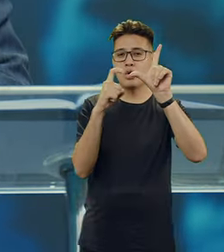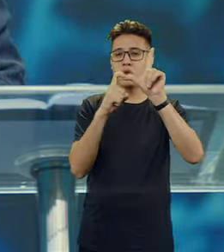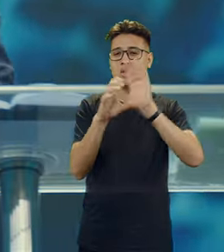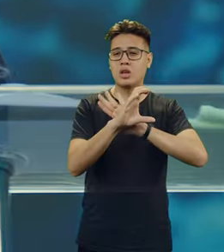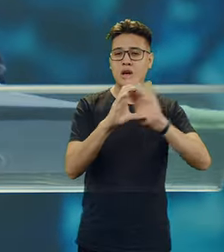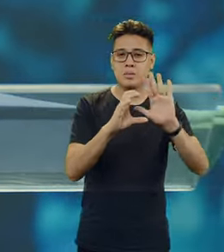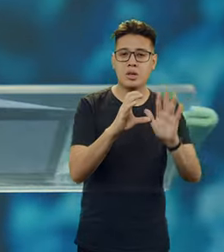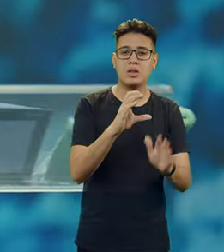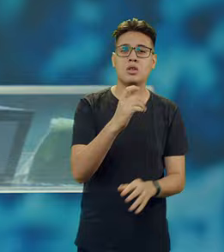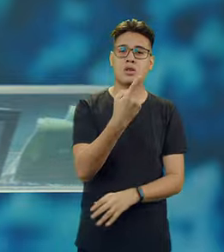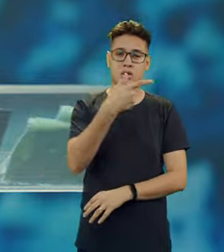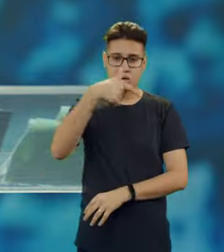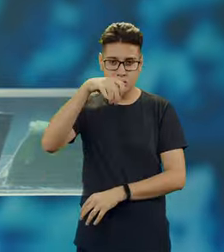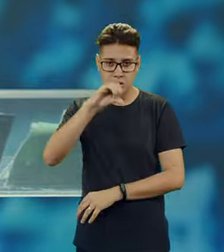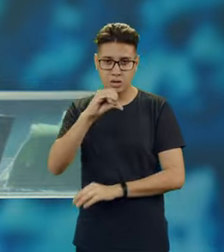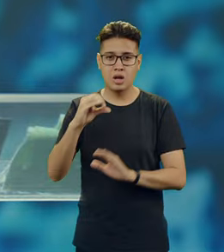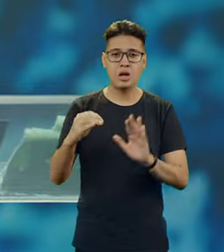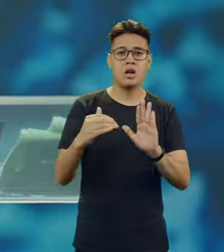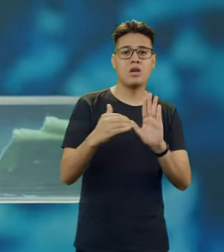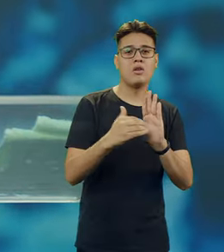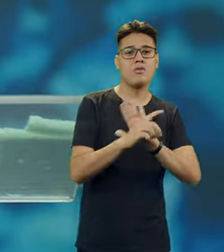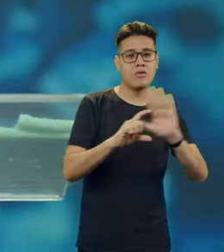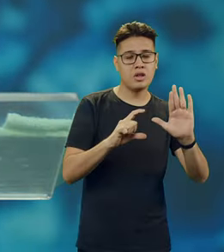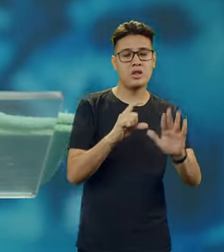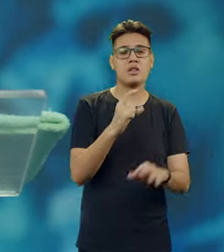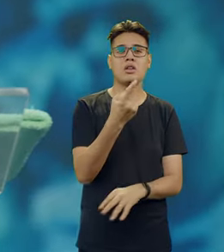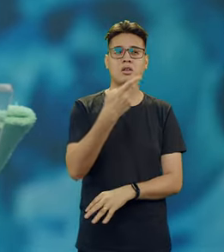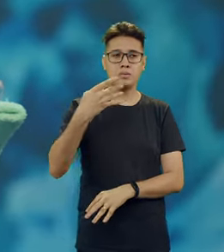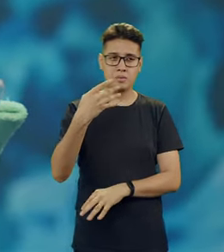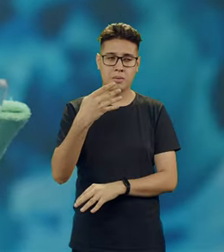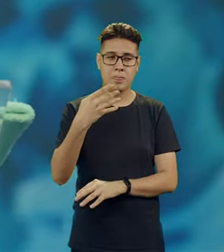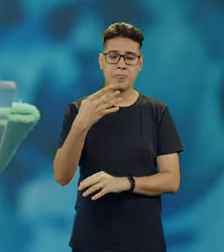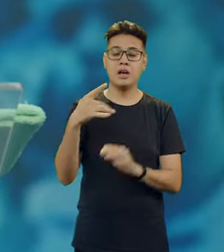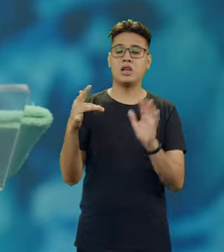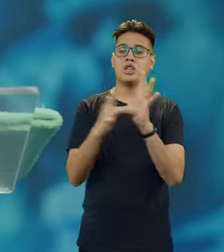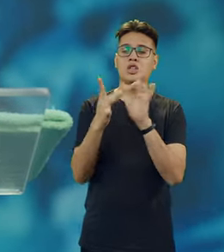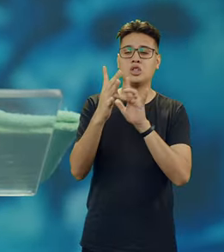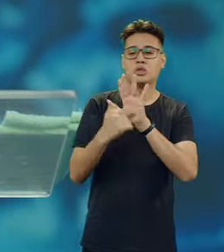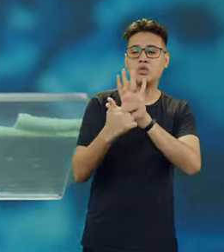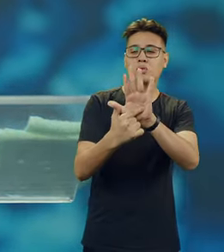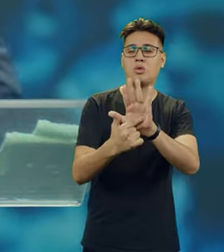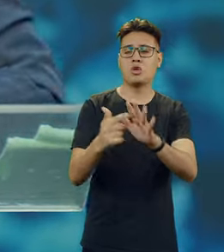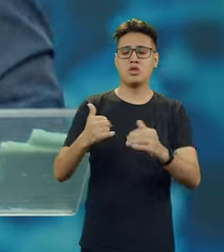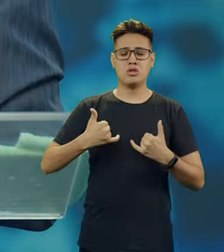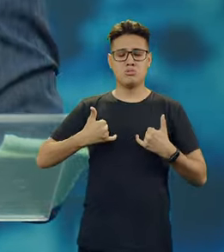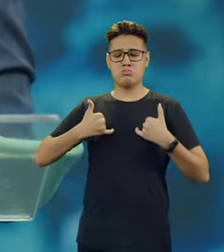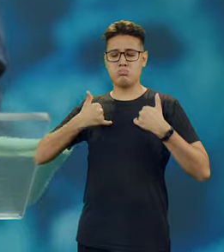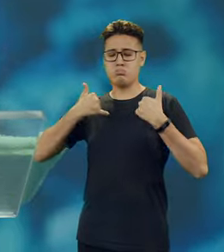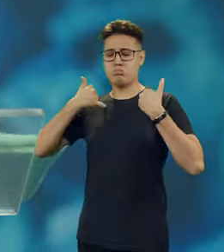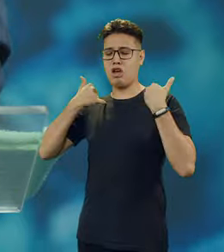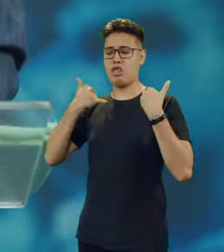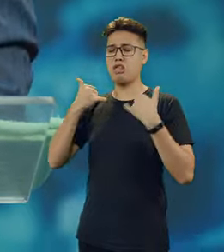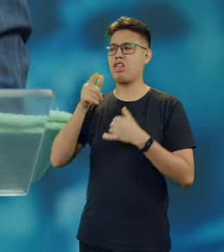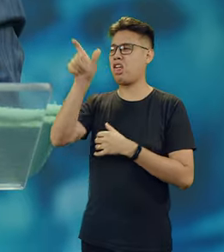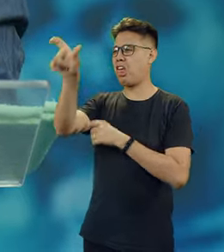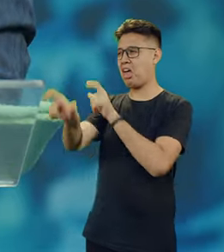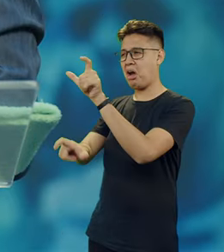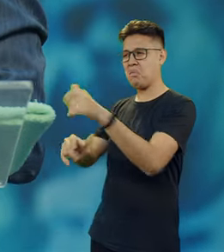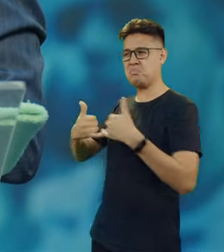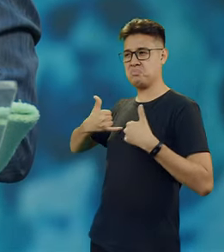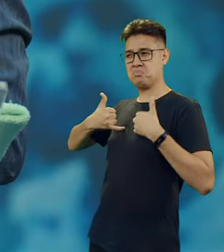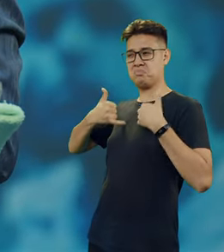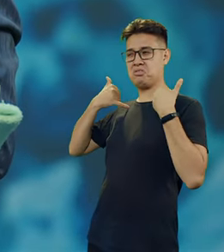18:19-14, Jesus mostra para eles que eles são orgulhosos e se achavam os